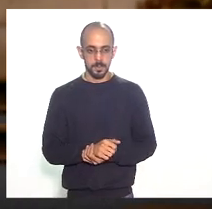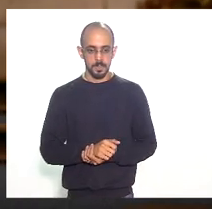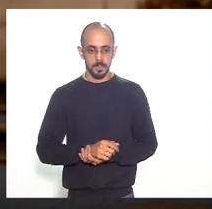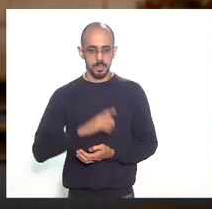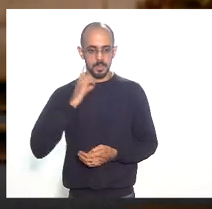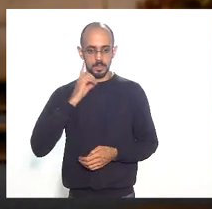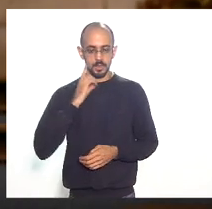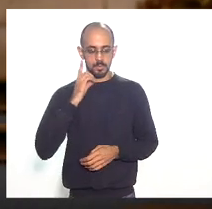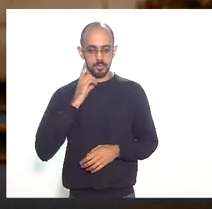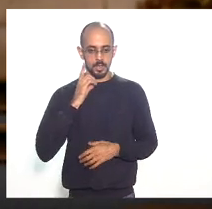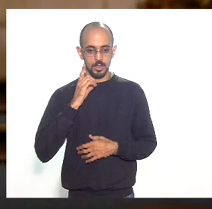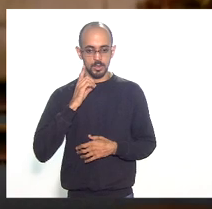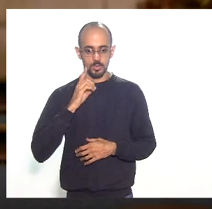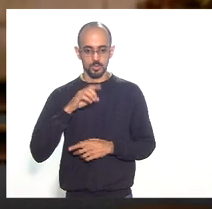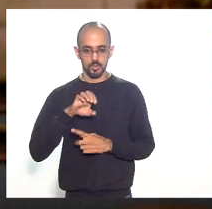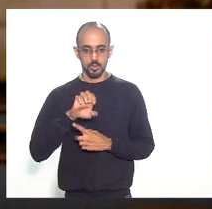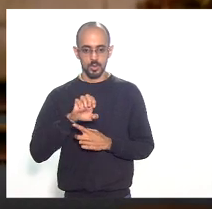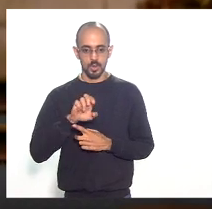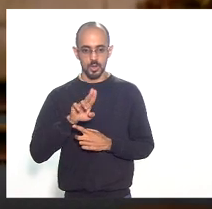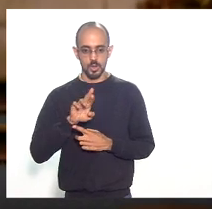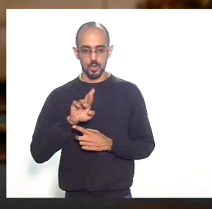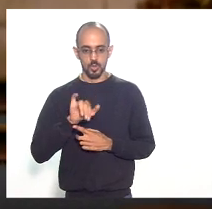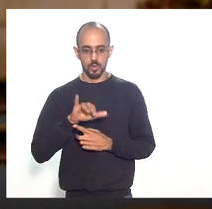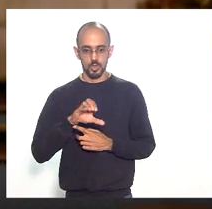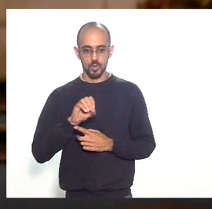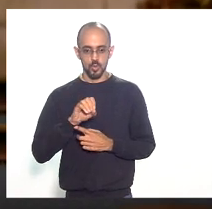Deputado Eurico Júnior.